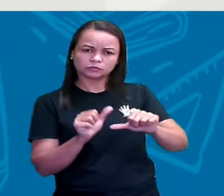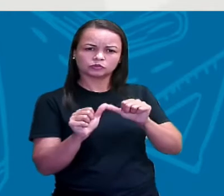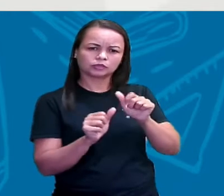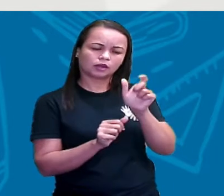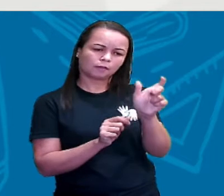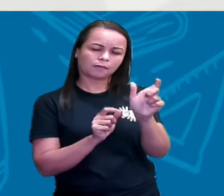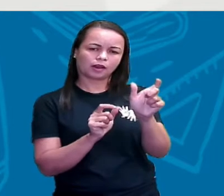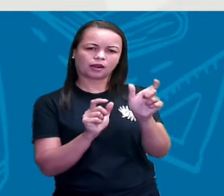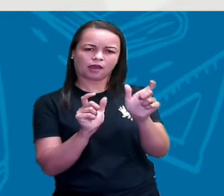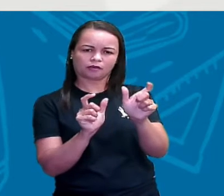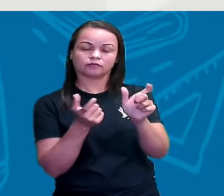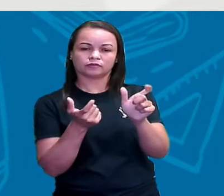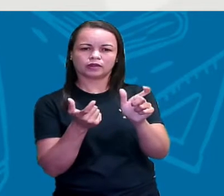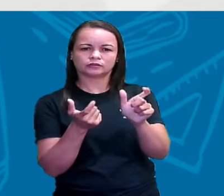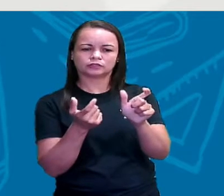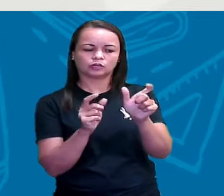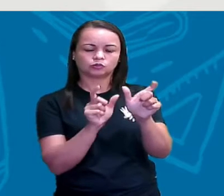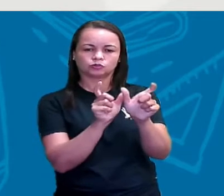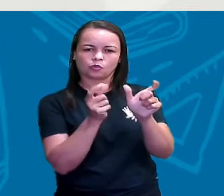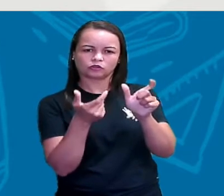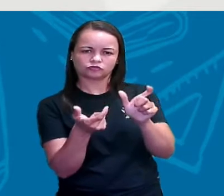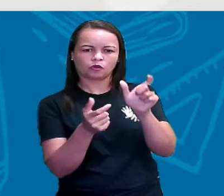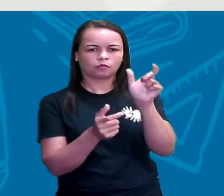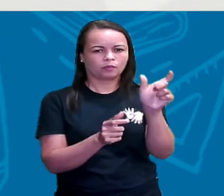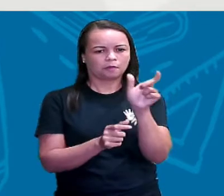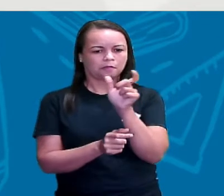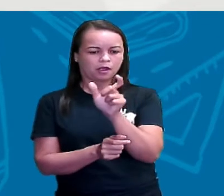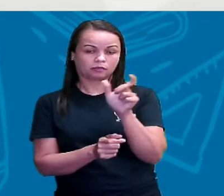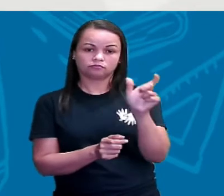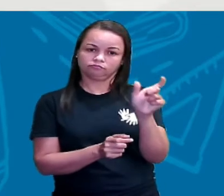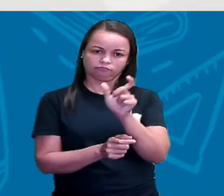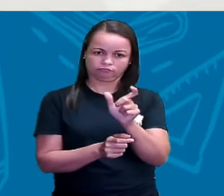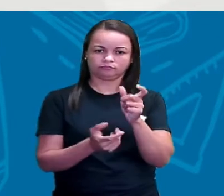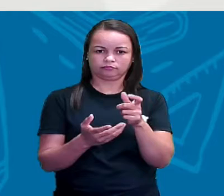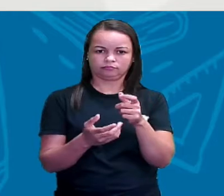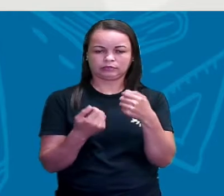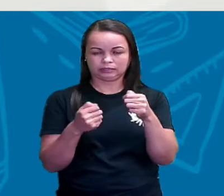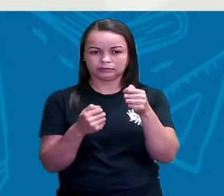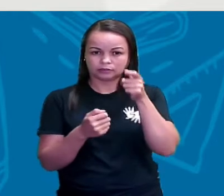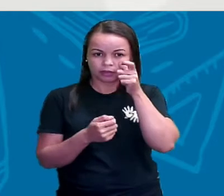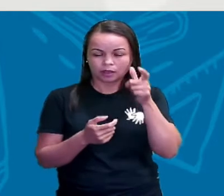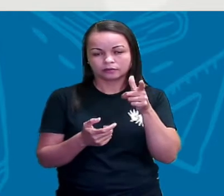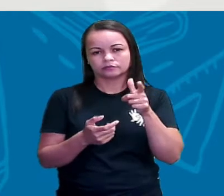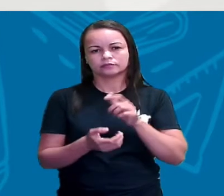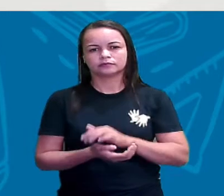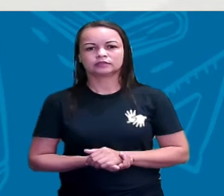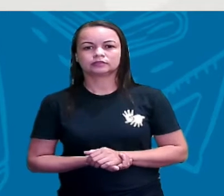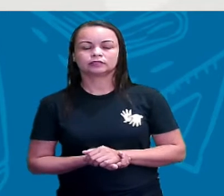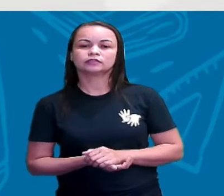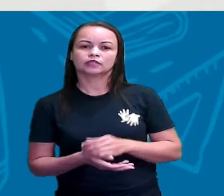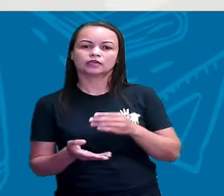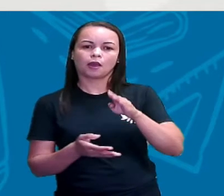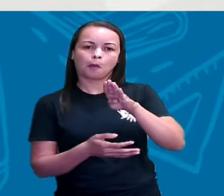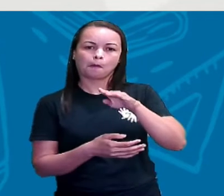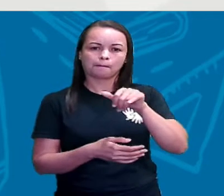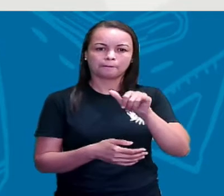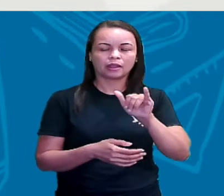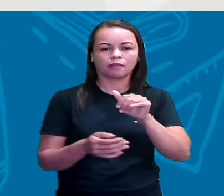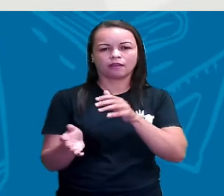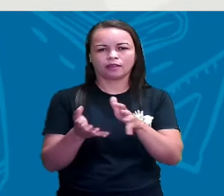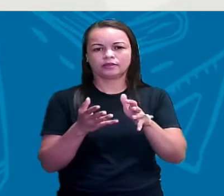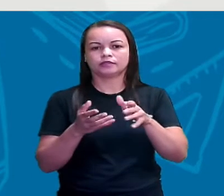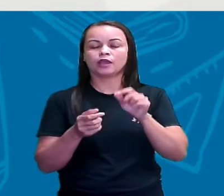de were. Então, ele tem duas formas, então a gente tem que se ligar. Temos aí o be, fica born, que é o